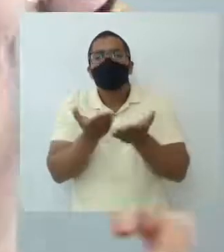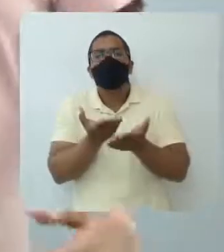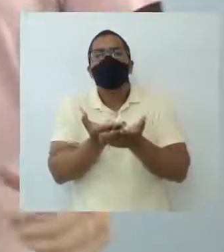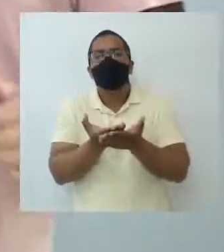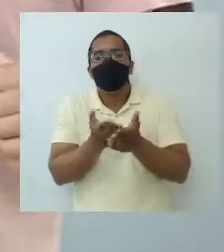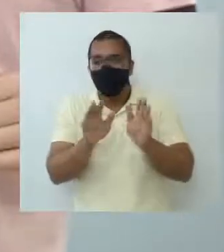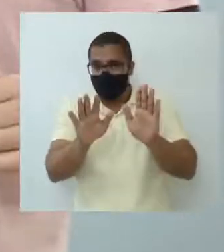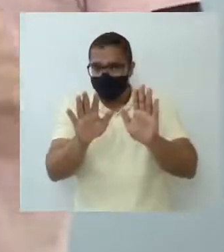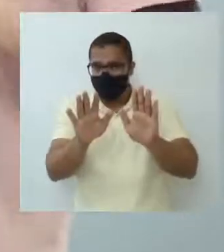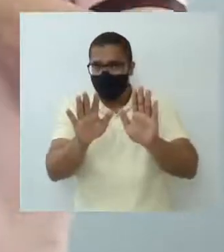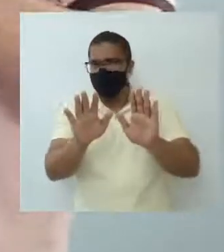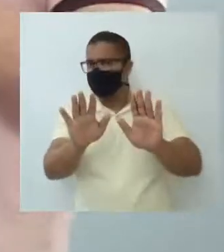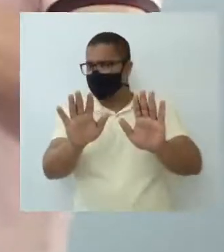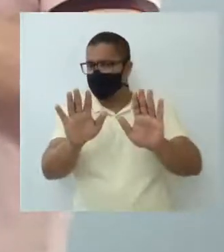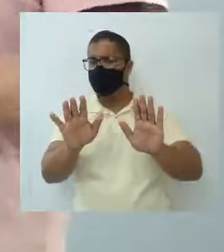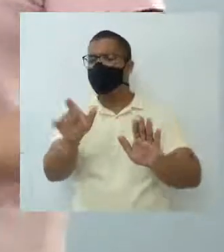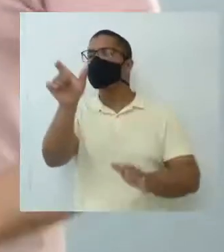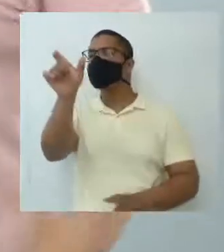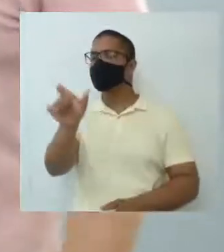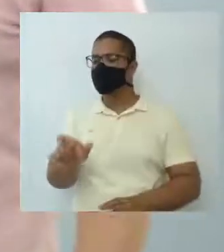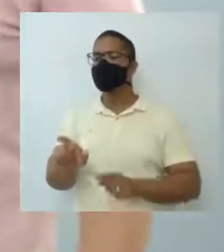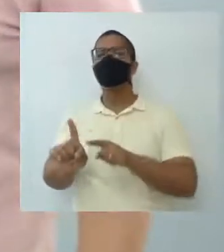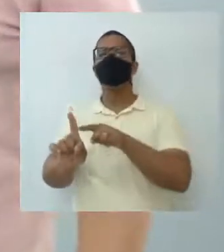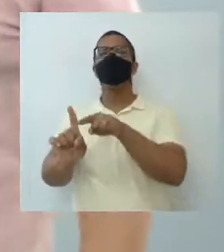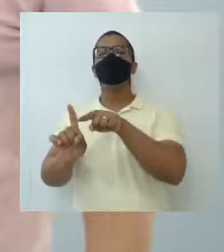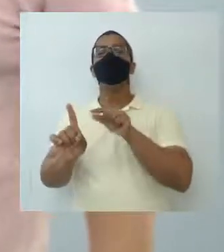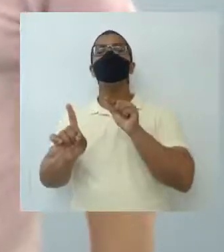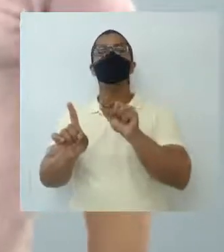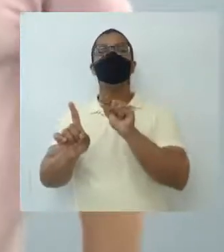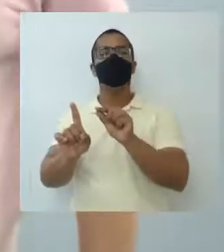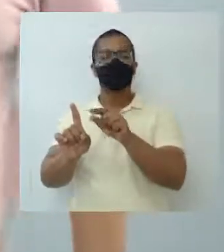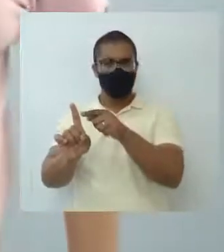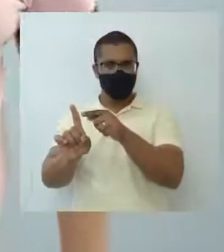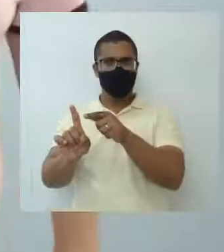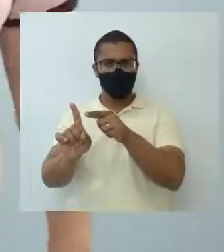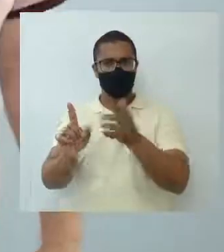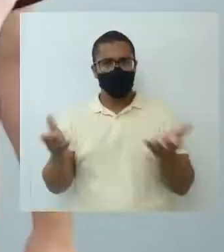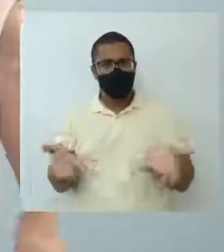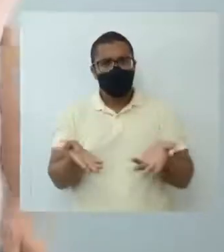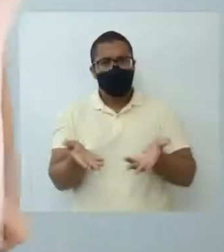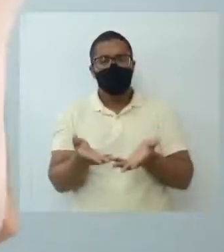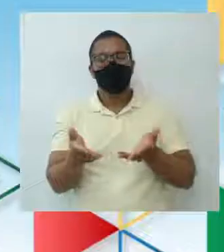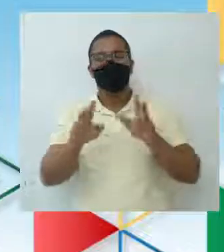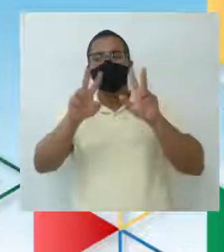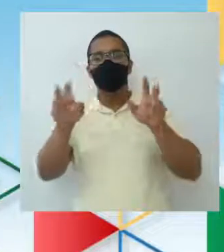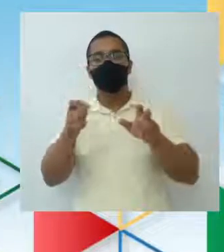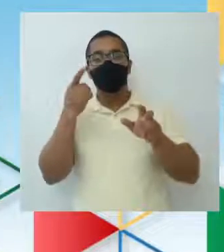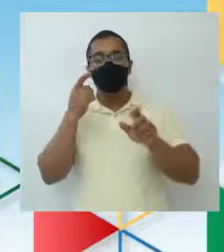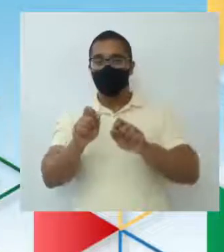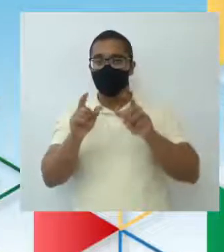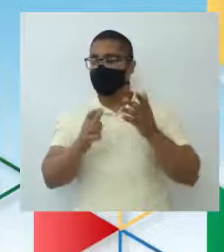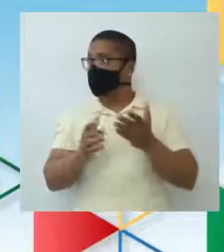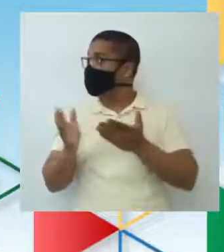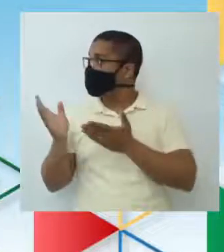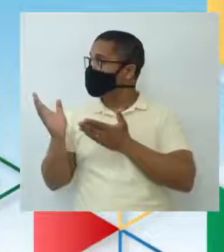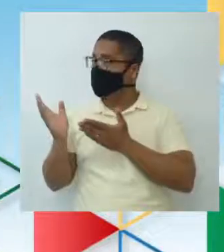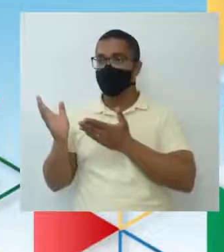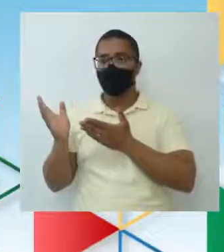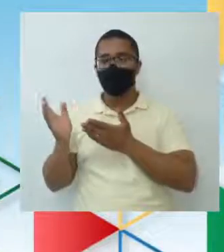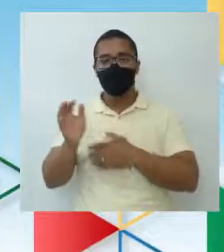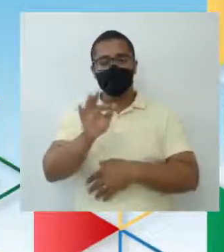hoje? Ou melhor, qual será a personalidade homenageada? Como há na tela, podemos